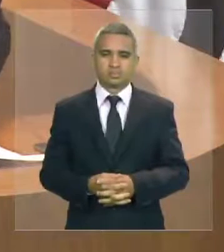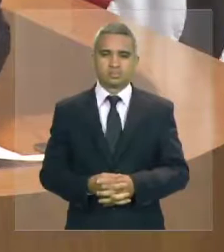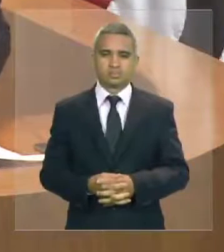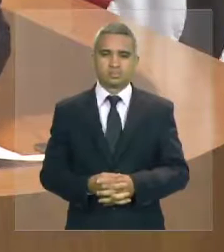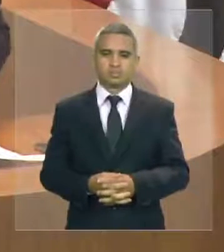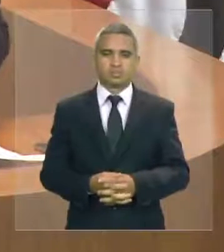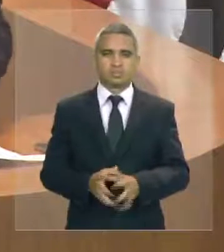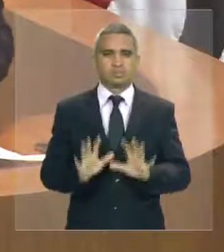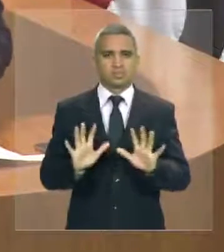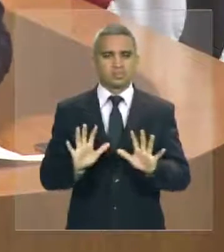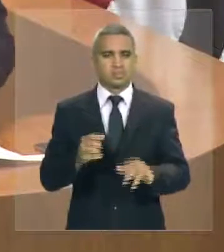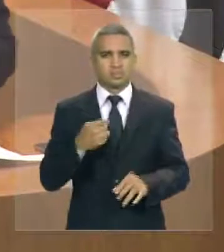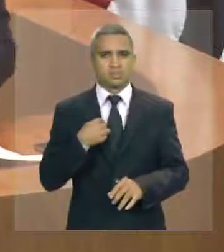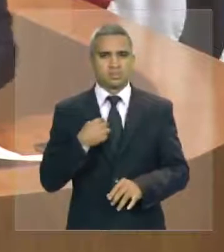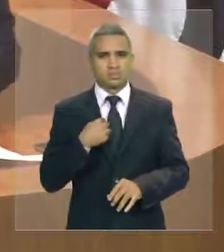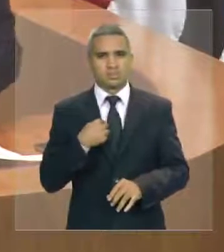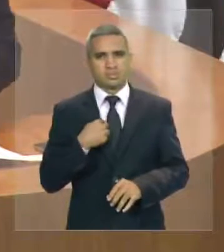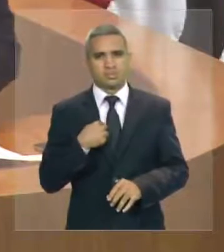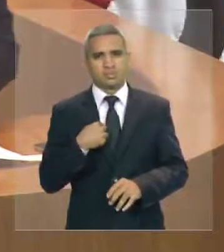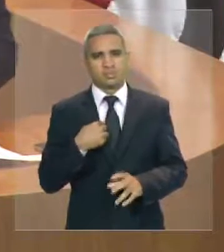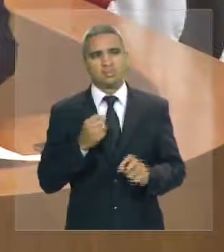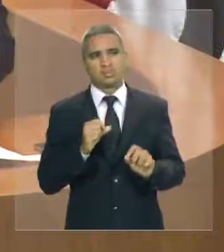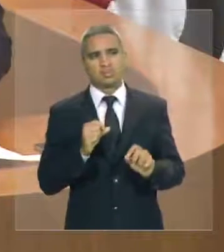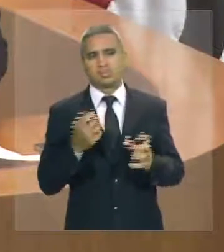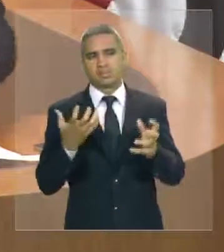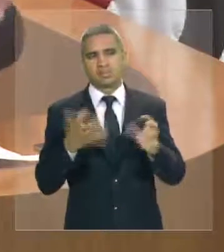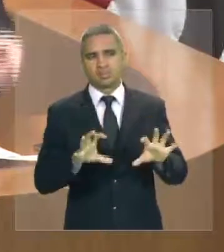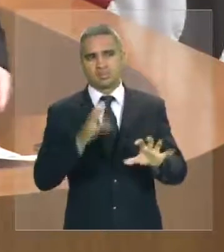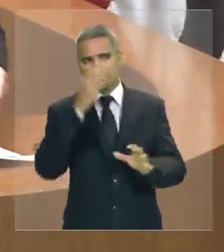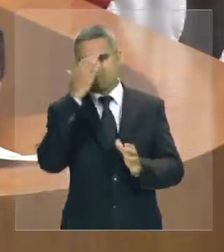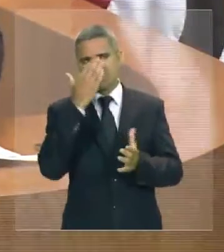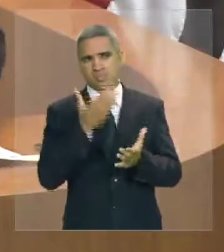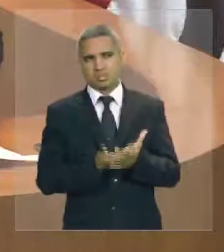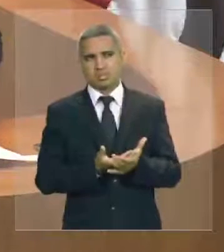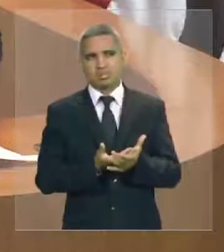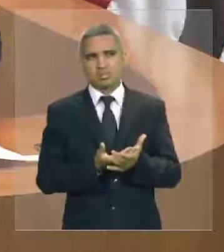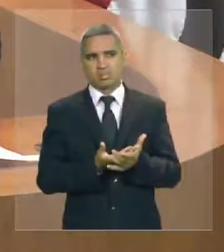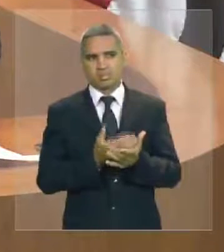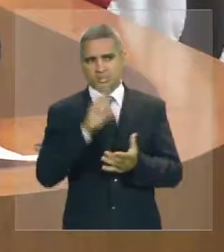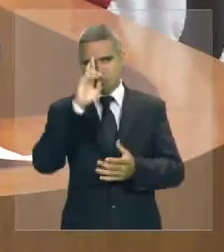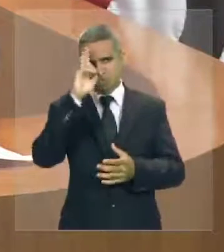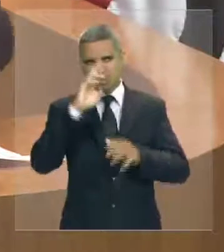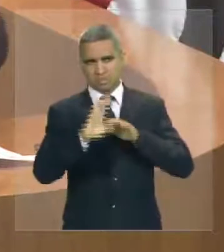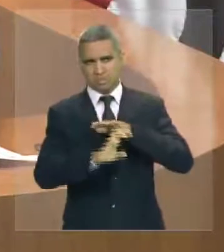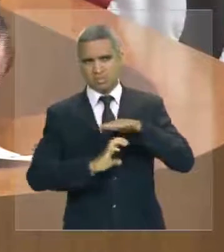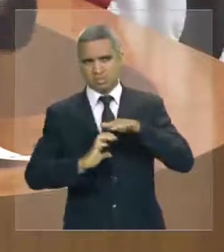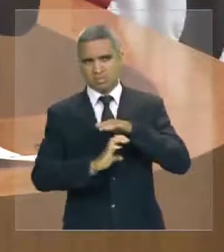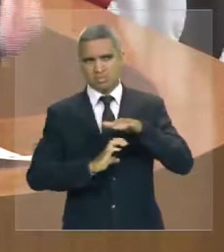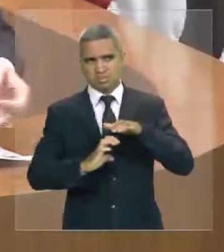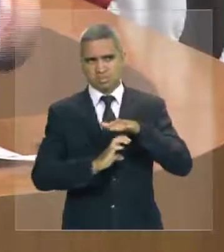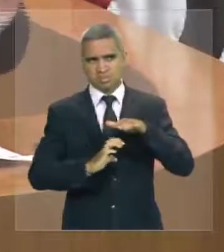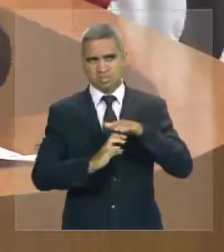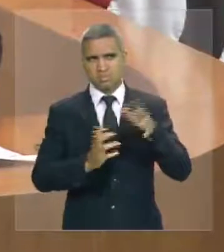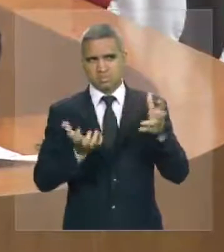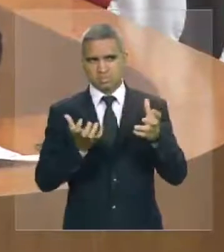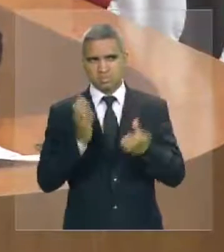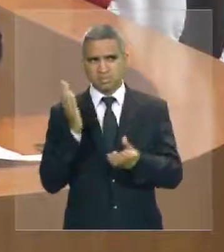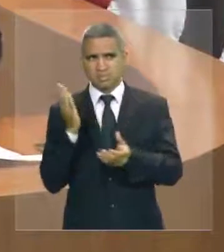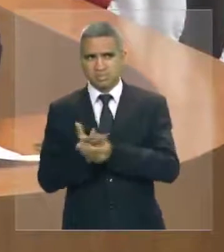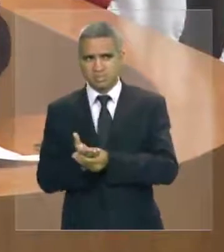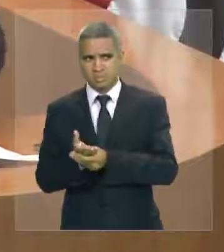donos das empresas de transporte público de São Luís tenham a audácia de fazer essa investida contra o povo de São